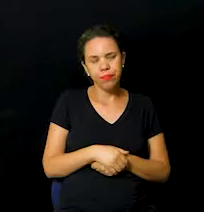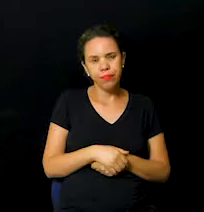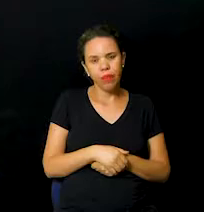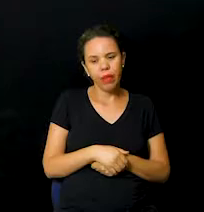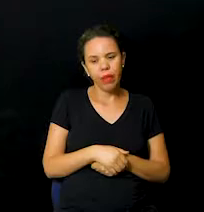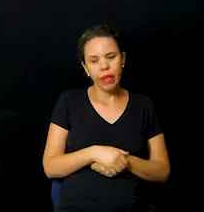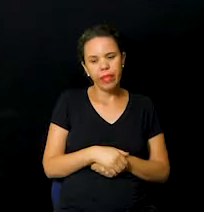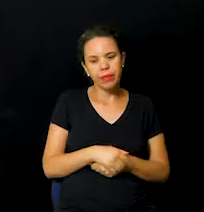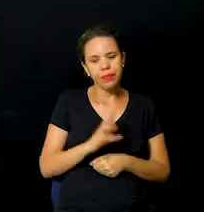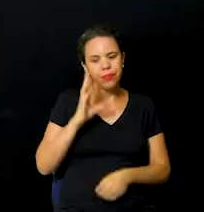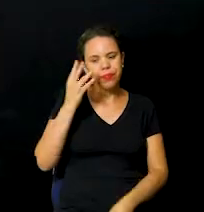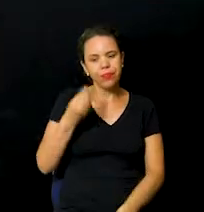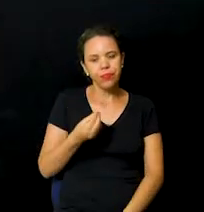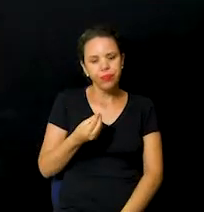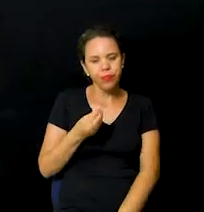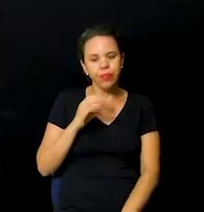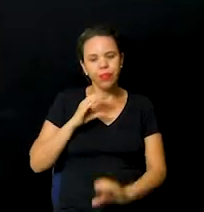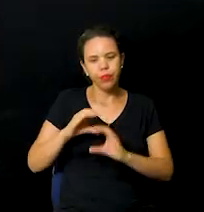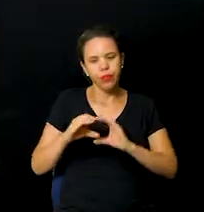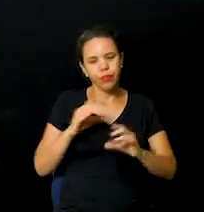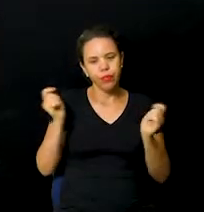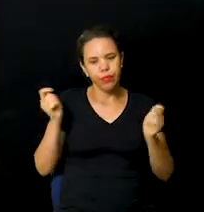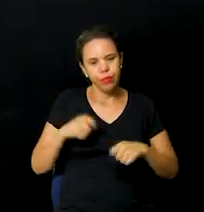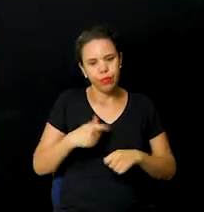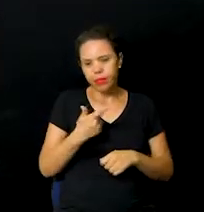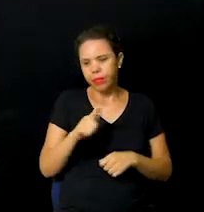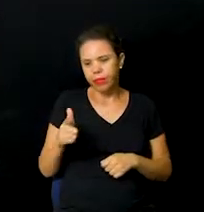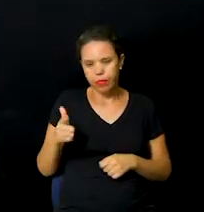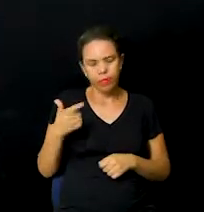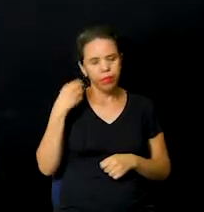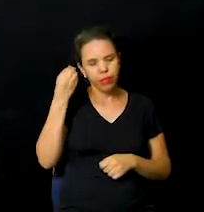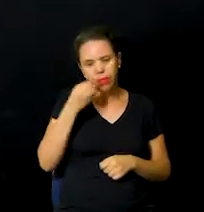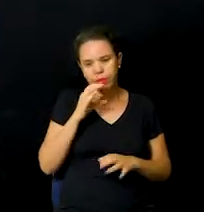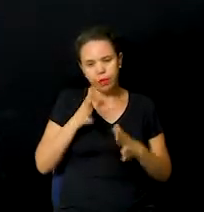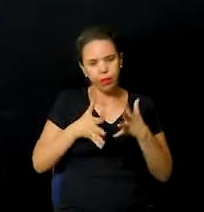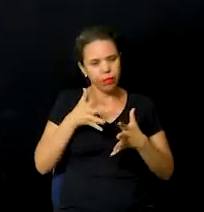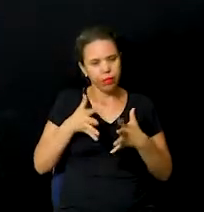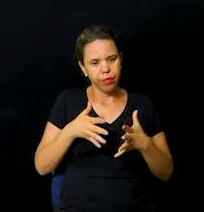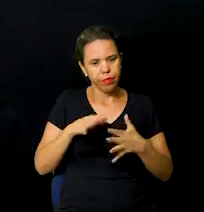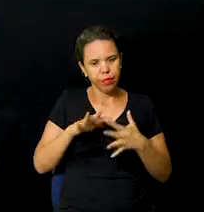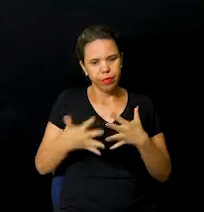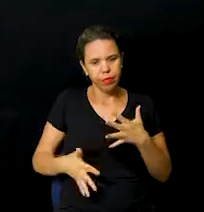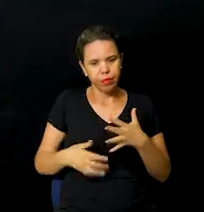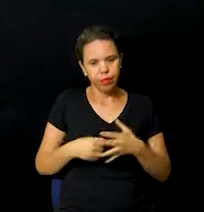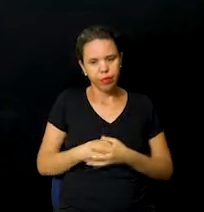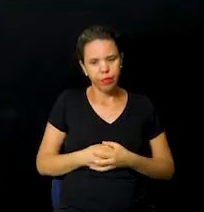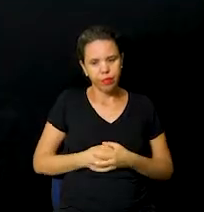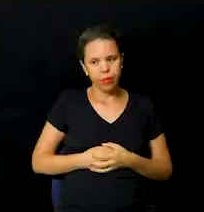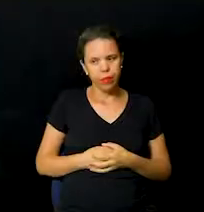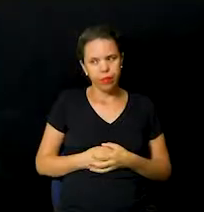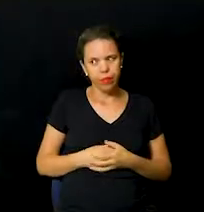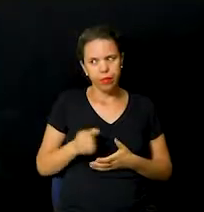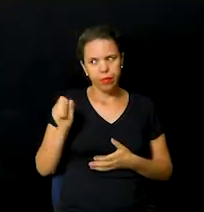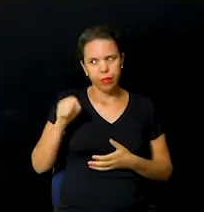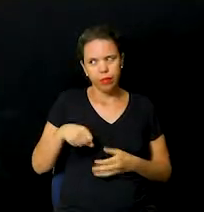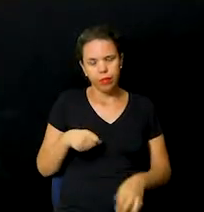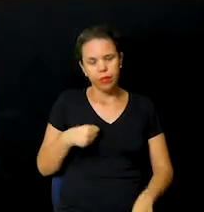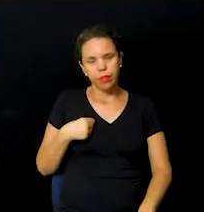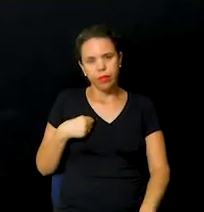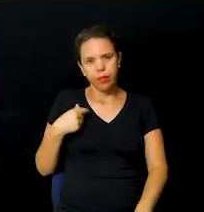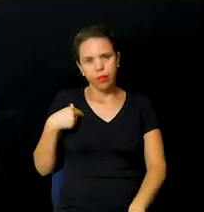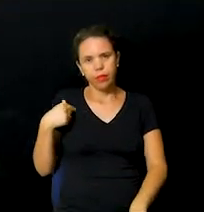se faça entender pela cliente que talvez não tenha o conhecimento da língua brasileira de sinais? Sim,